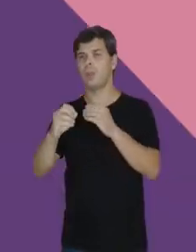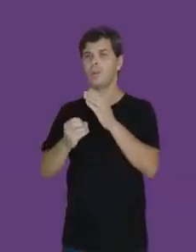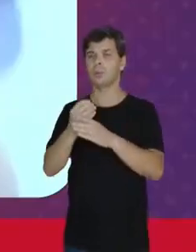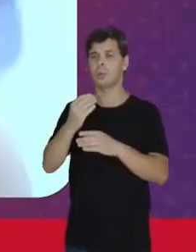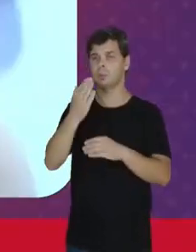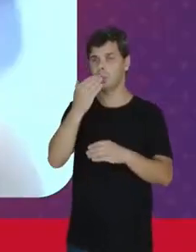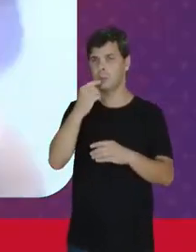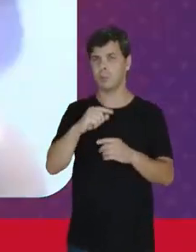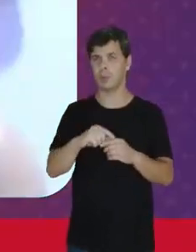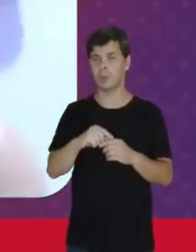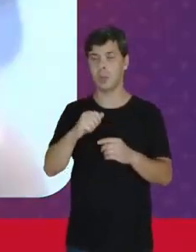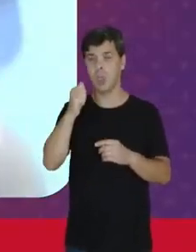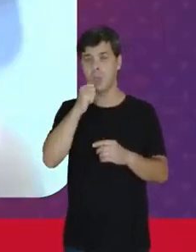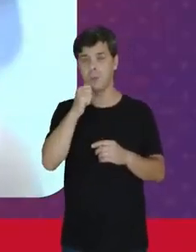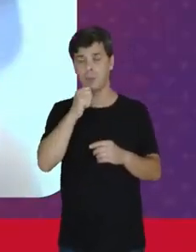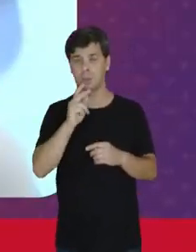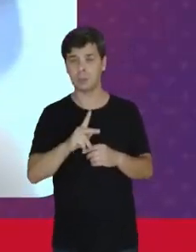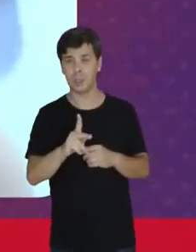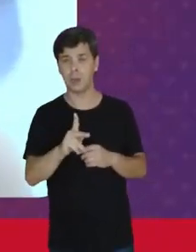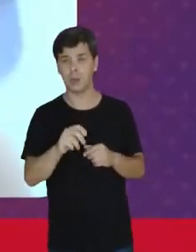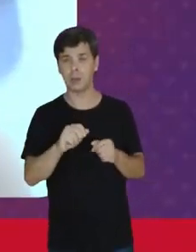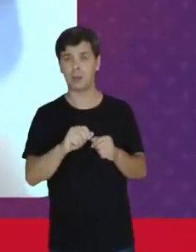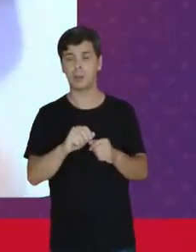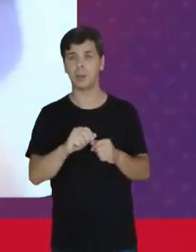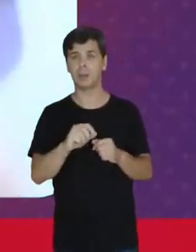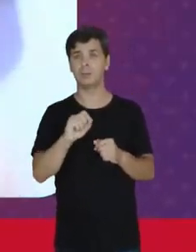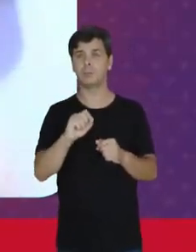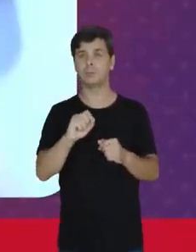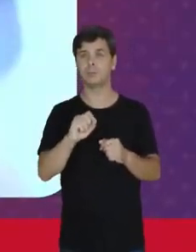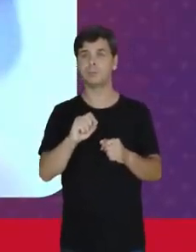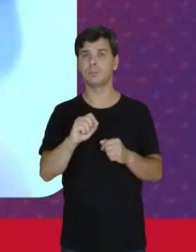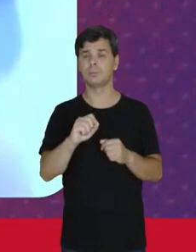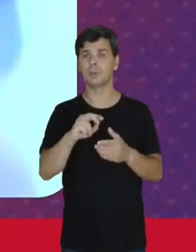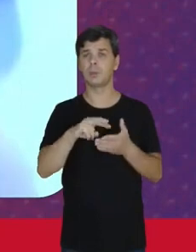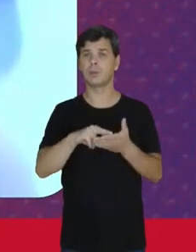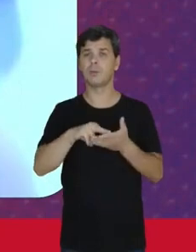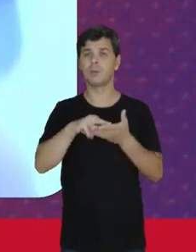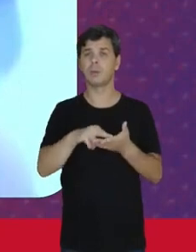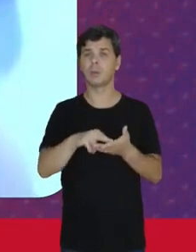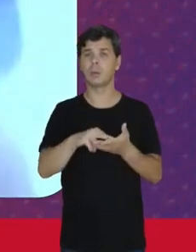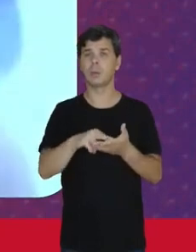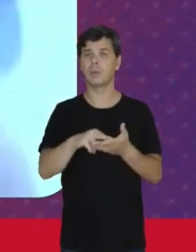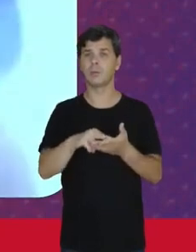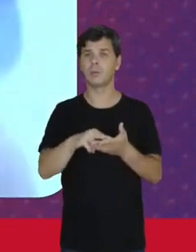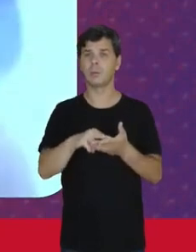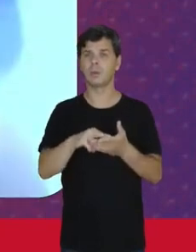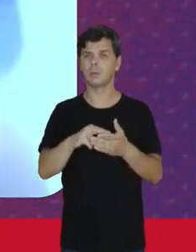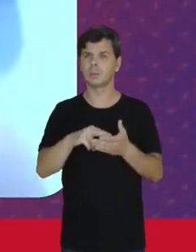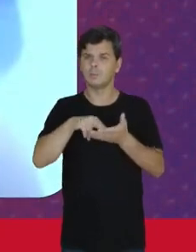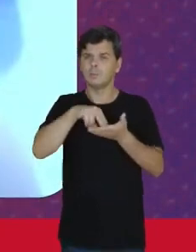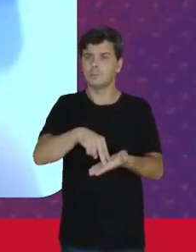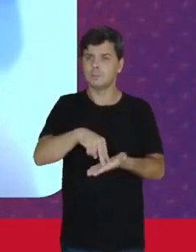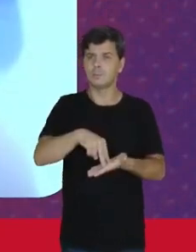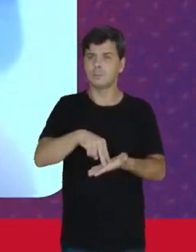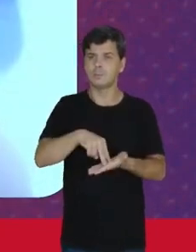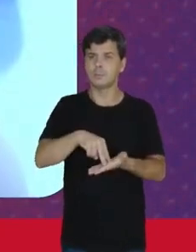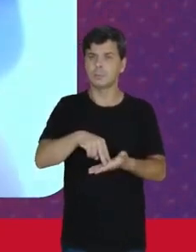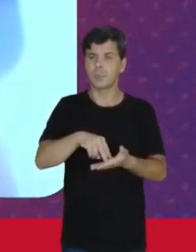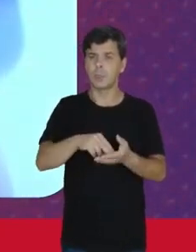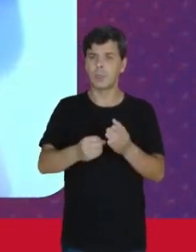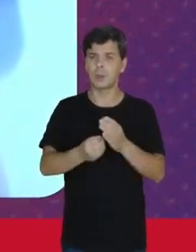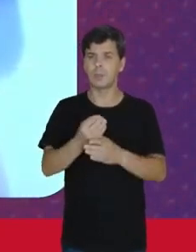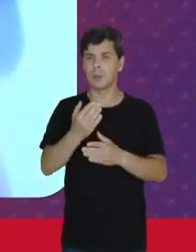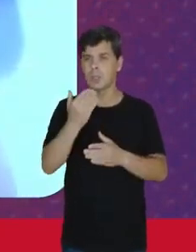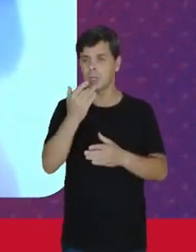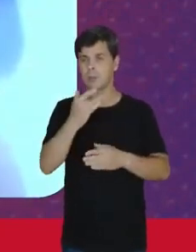alimentos. As mulheres sempre foram aquelas que se mantiveram mais resistentes, inclusive, nessa questão da produção